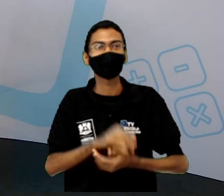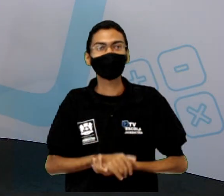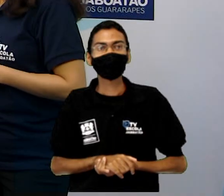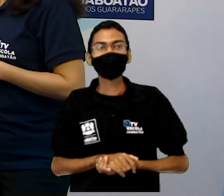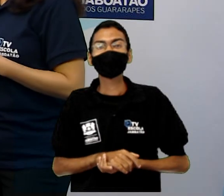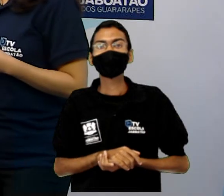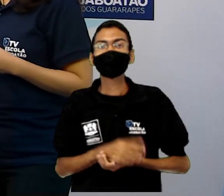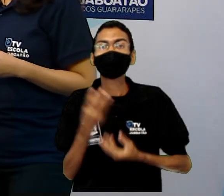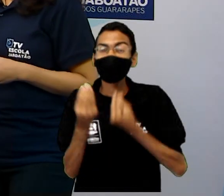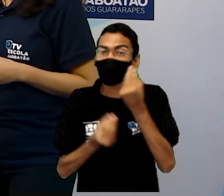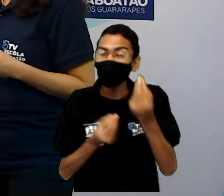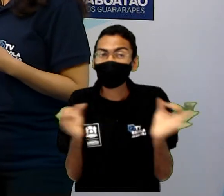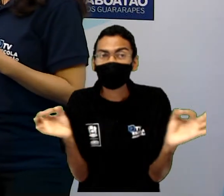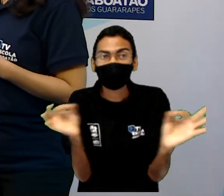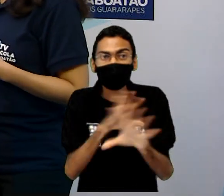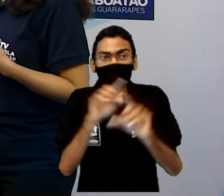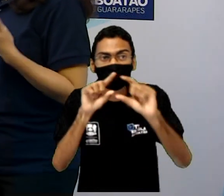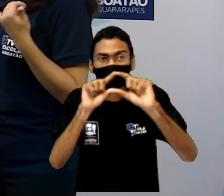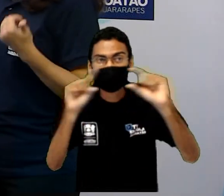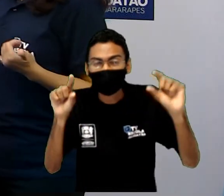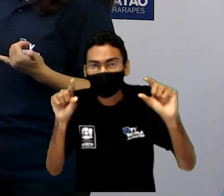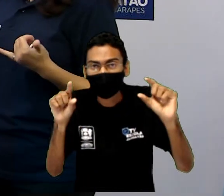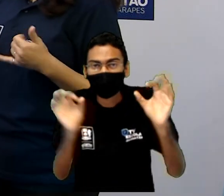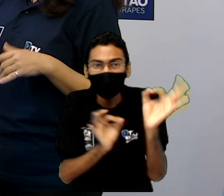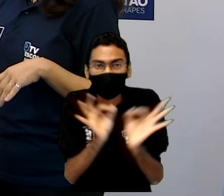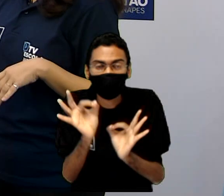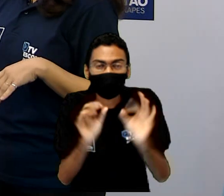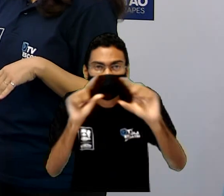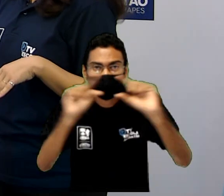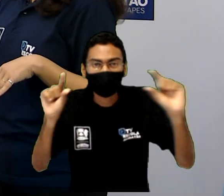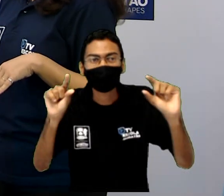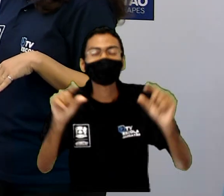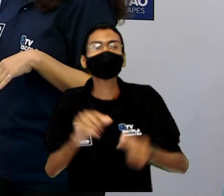a frase Marianne estava ligando?